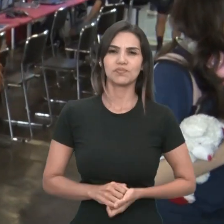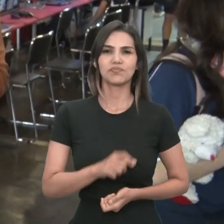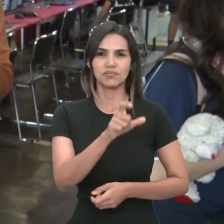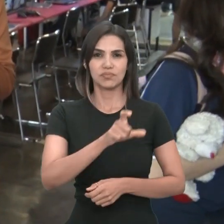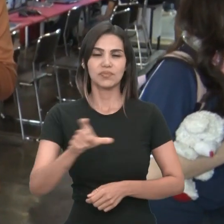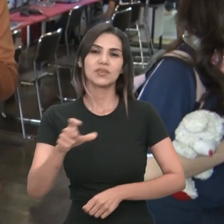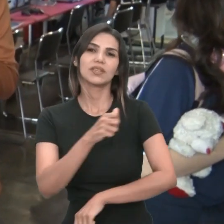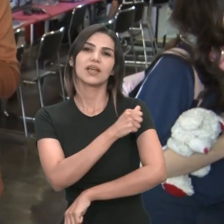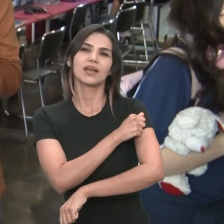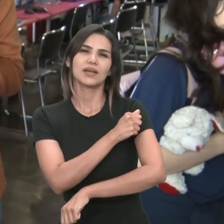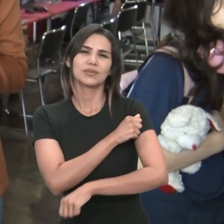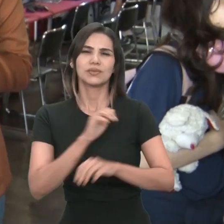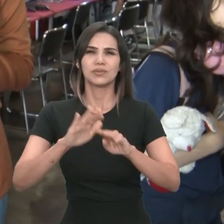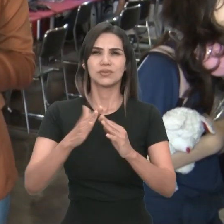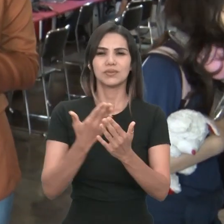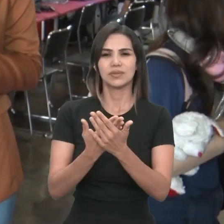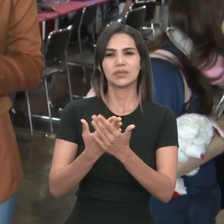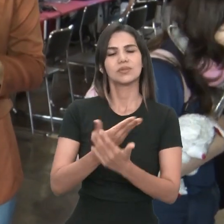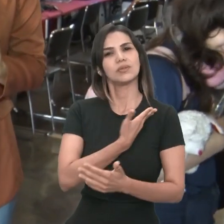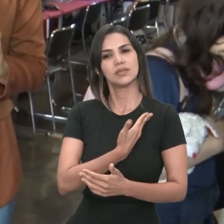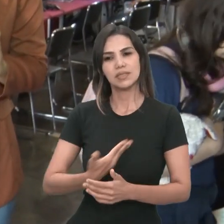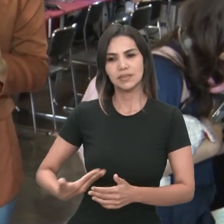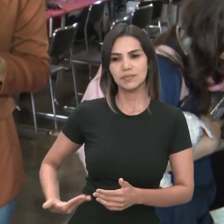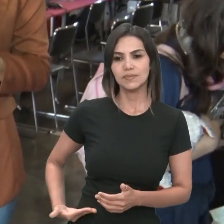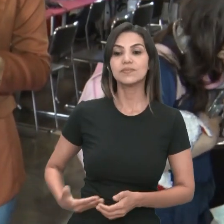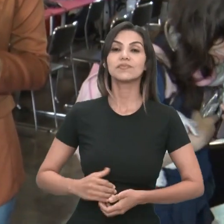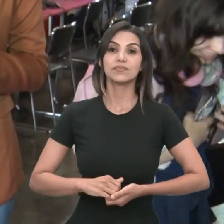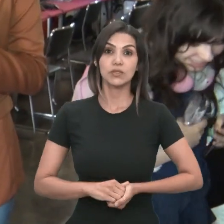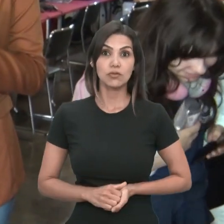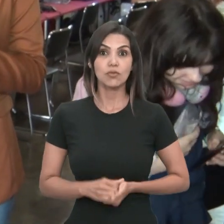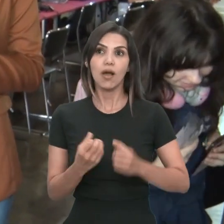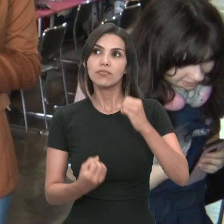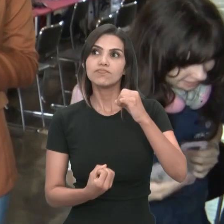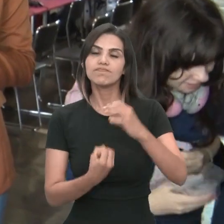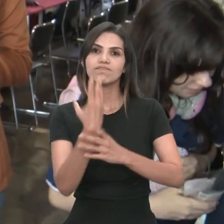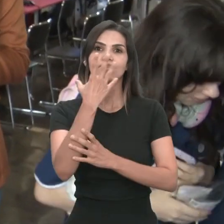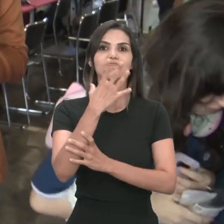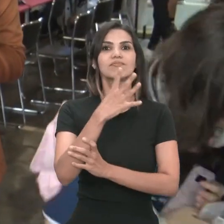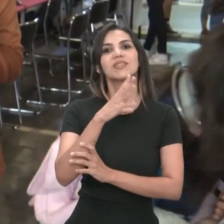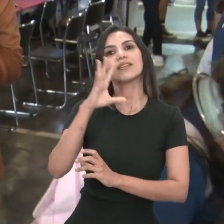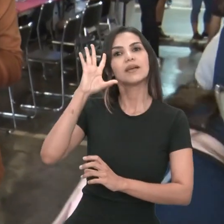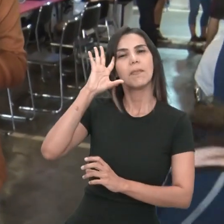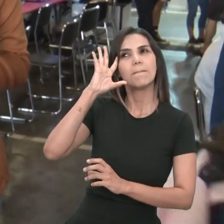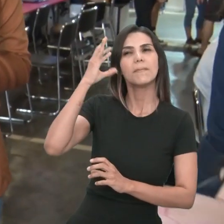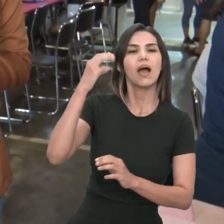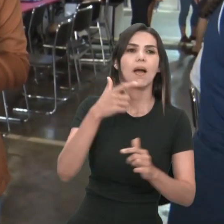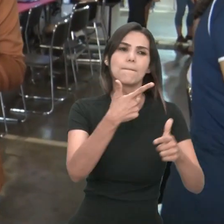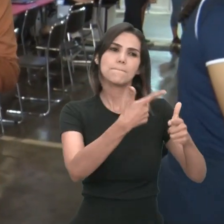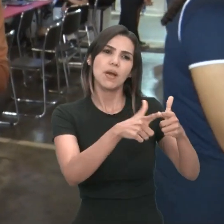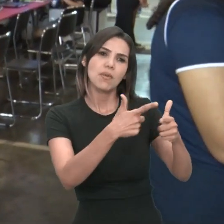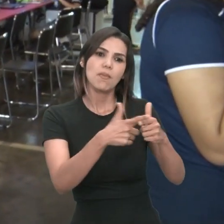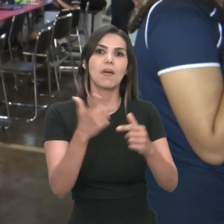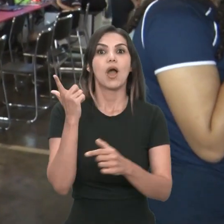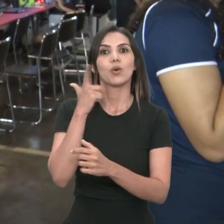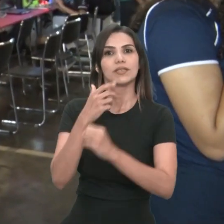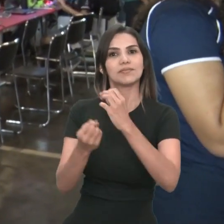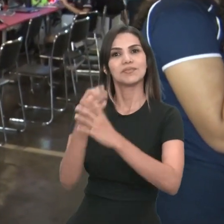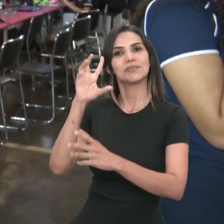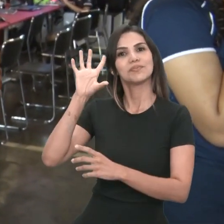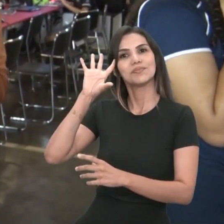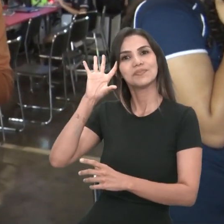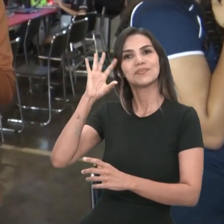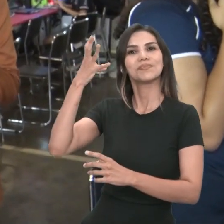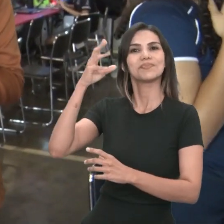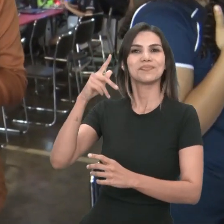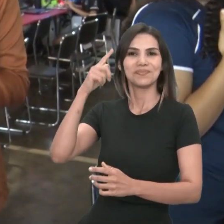rede estadual de ensino desenvolvem soluções para problemas reais. Os melhores ganham prêmios. A iniciativa